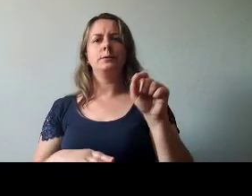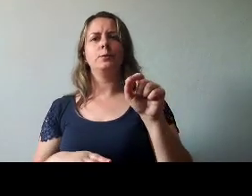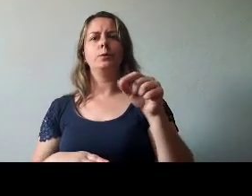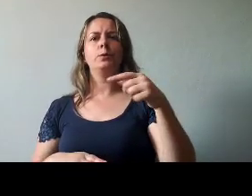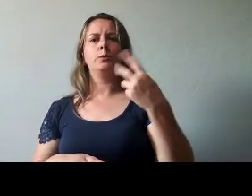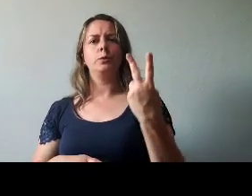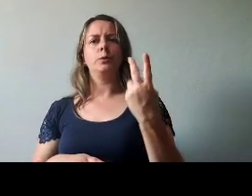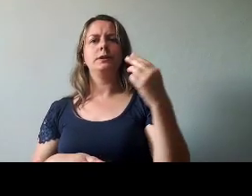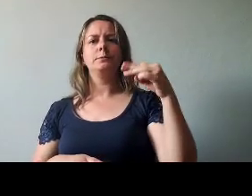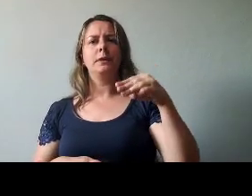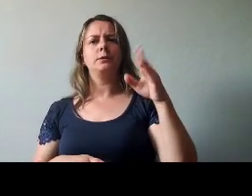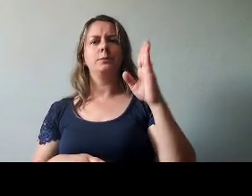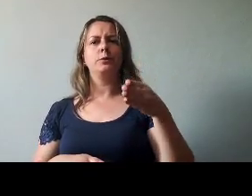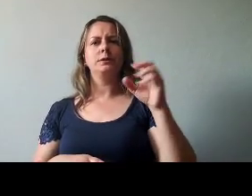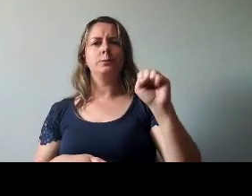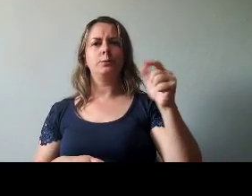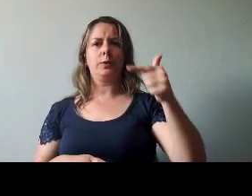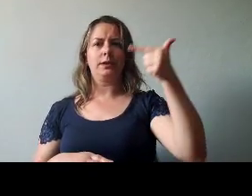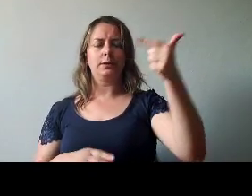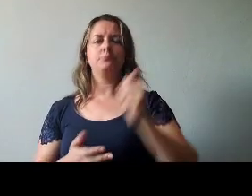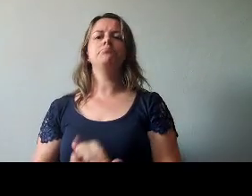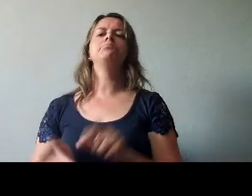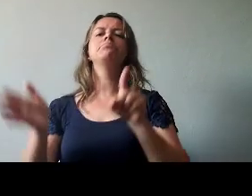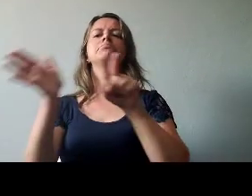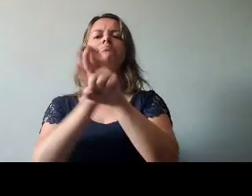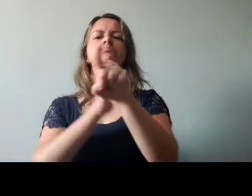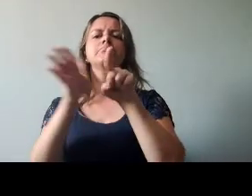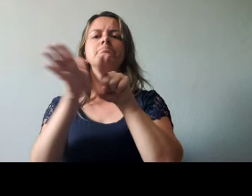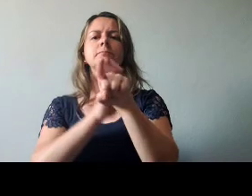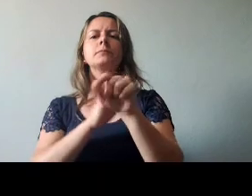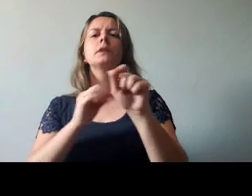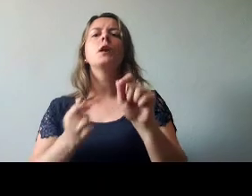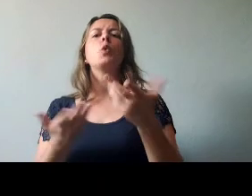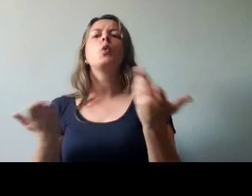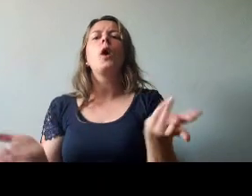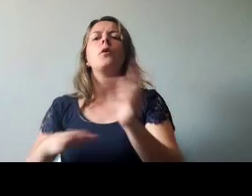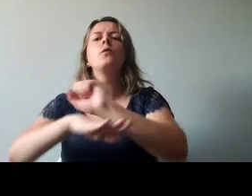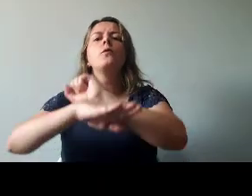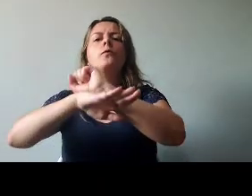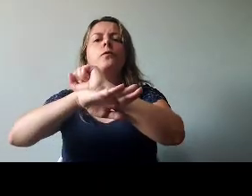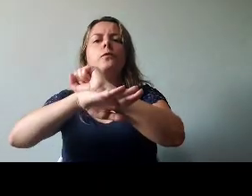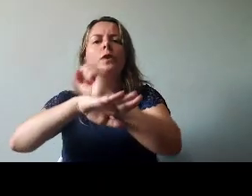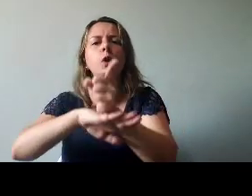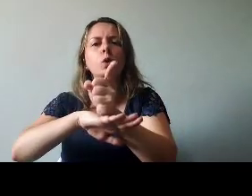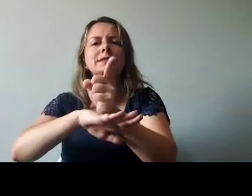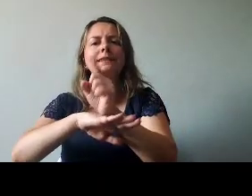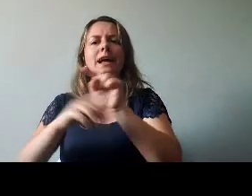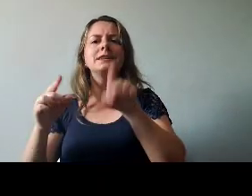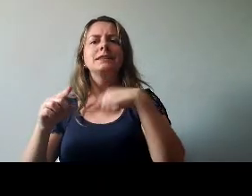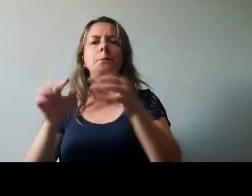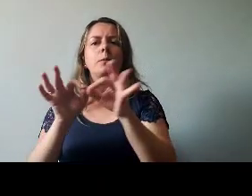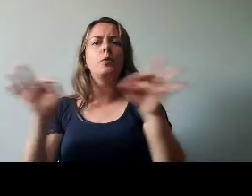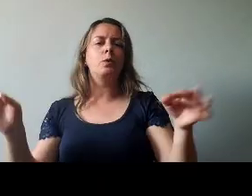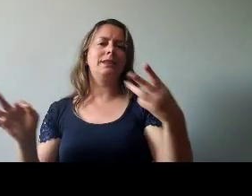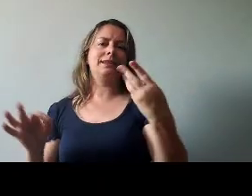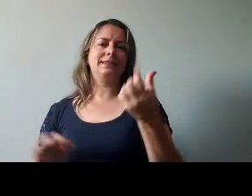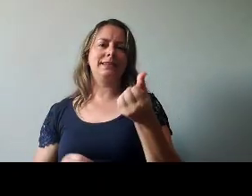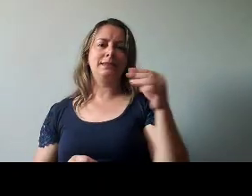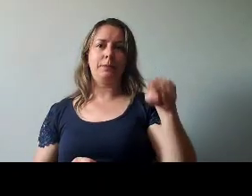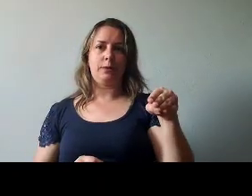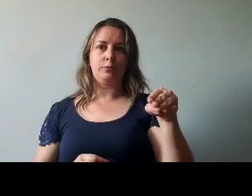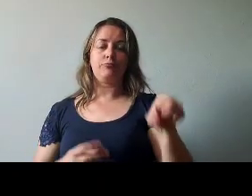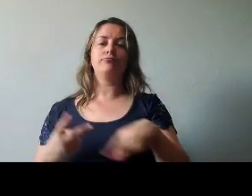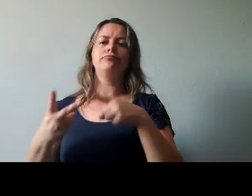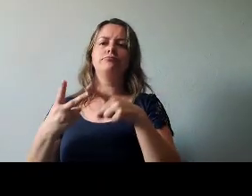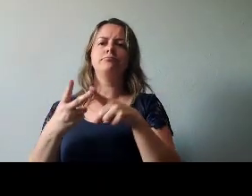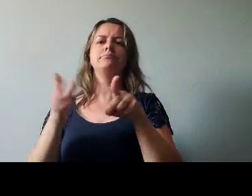metros a partir do início da freada, e depois, na letra B, determine a distância percorrida por ele até parar totalmente. Então, vamos